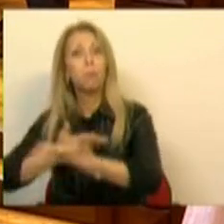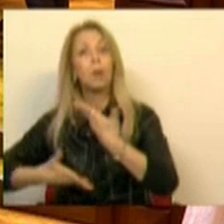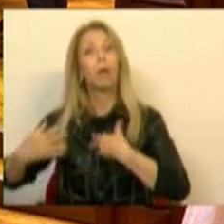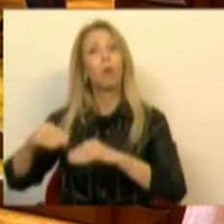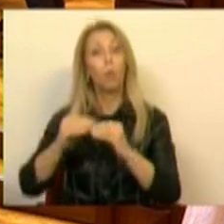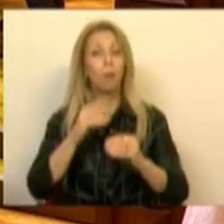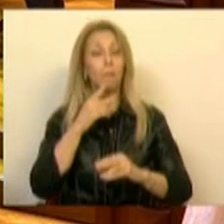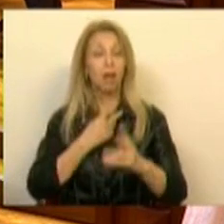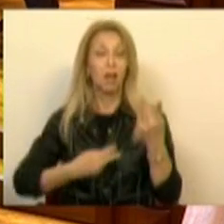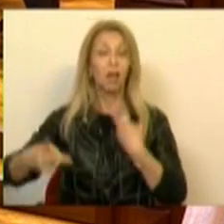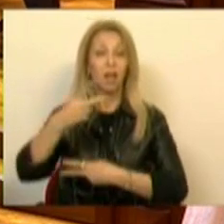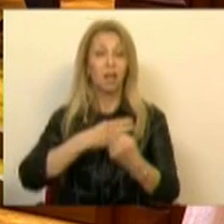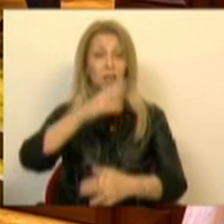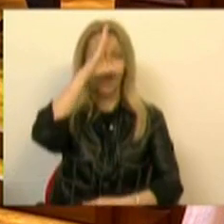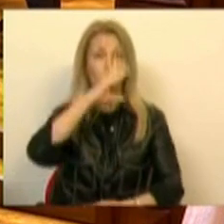no seu conjunto.